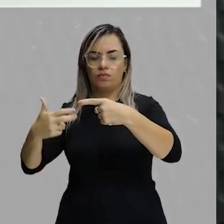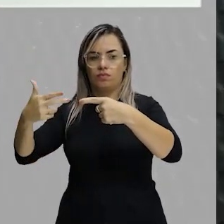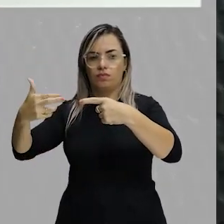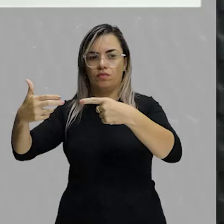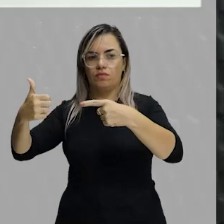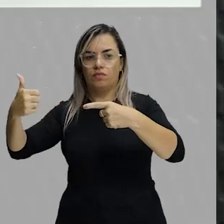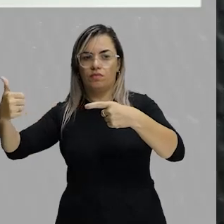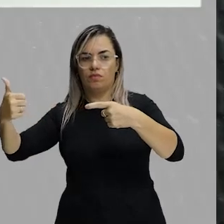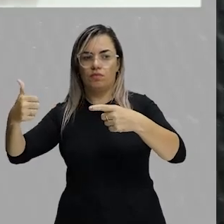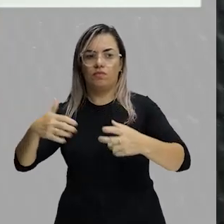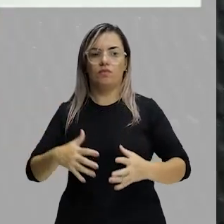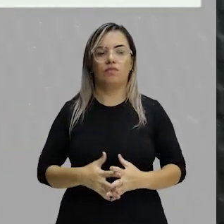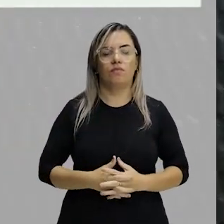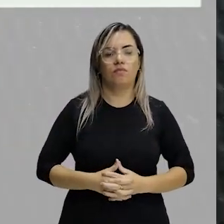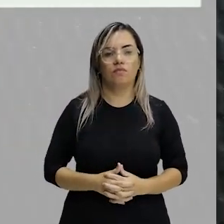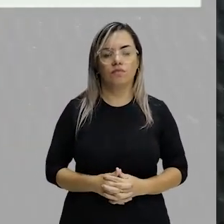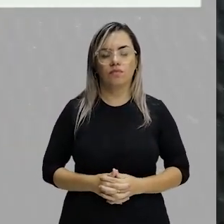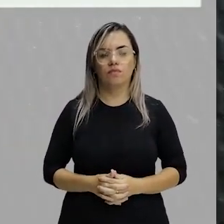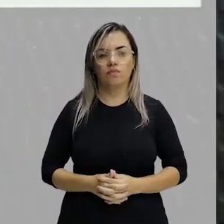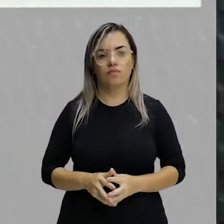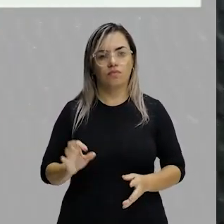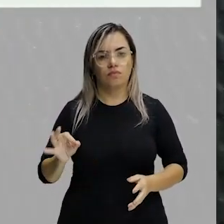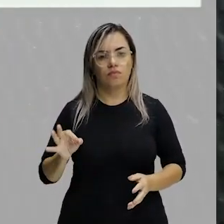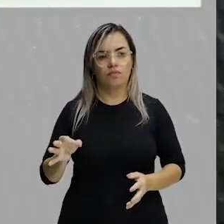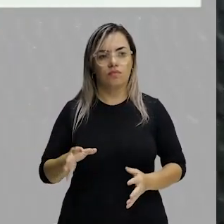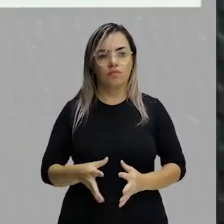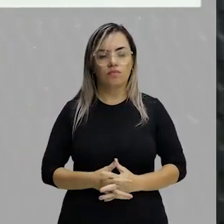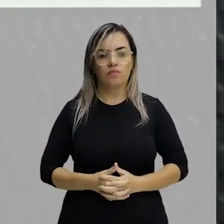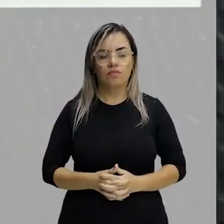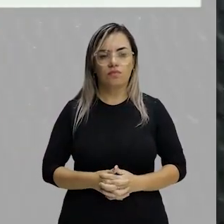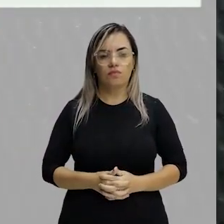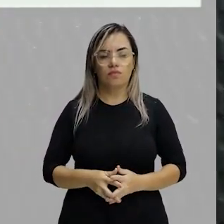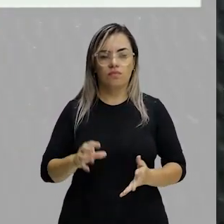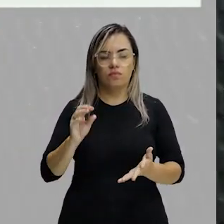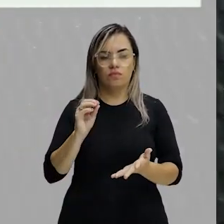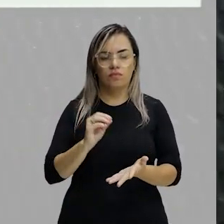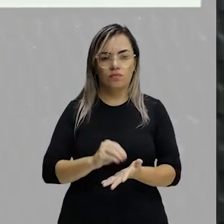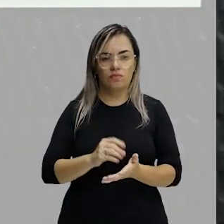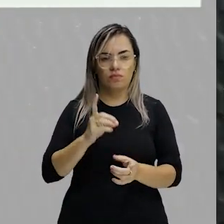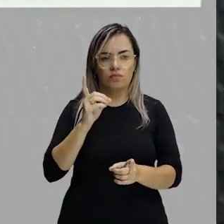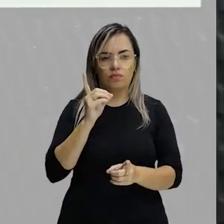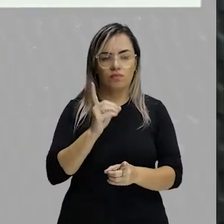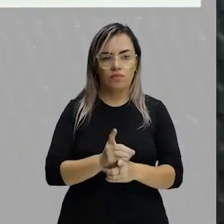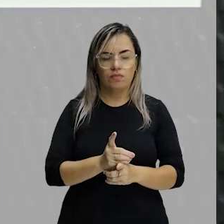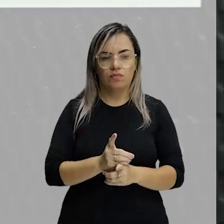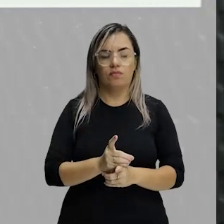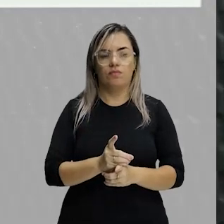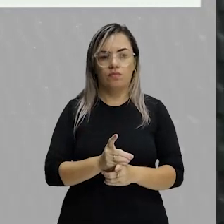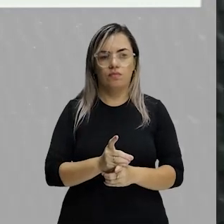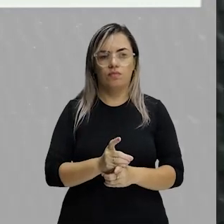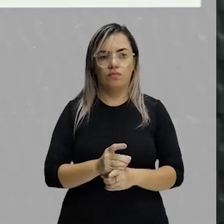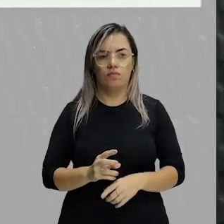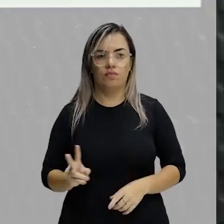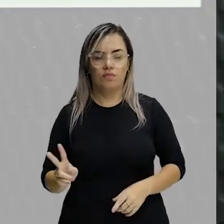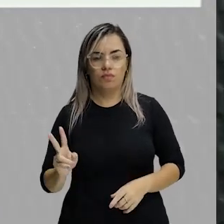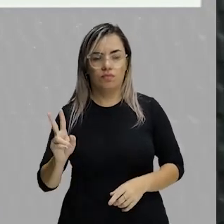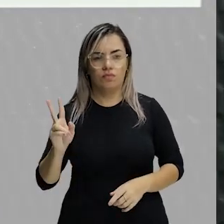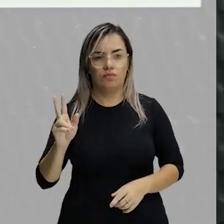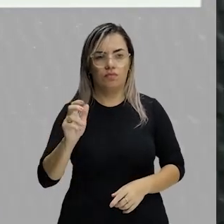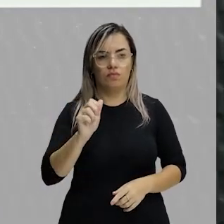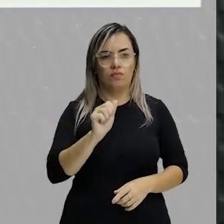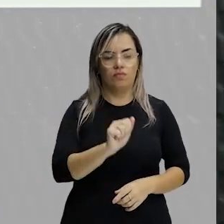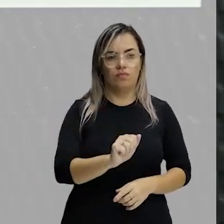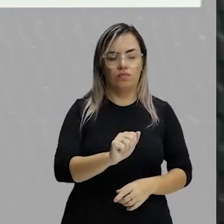igual a 1. Certo? Então, falta a gente encontrar, nesse caso, o valor de